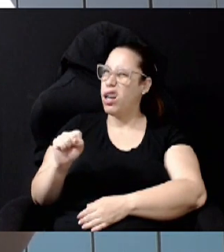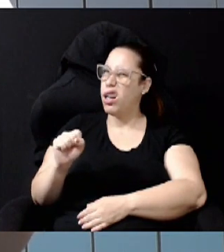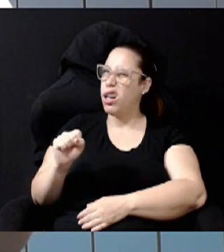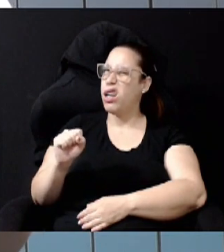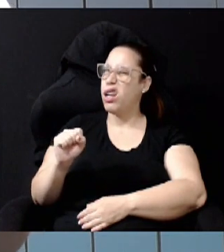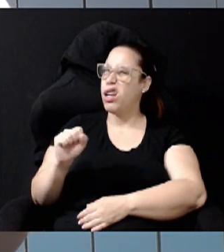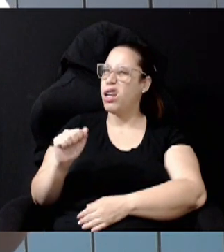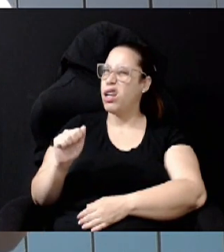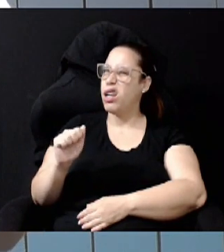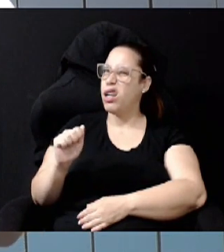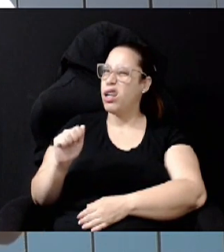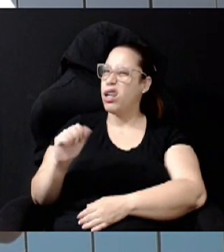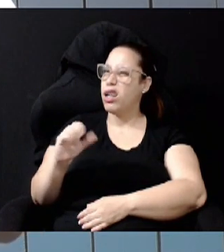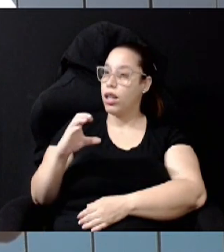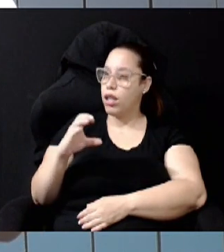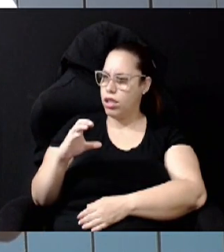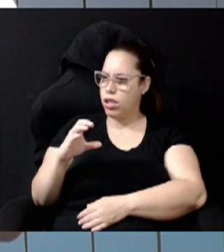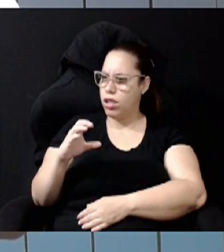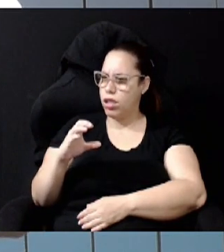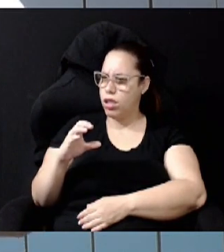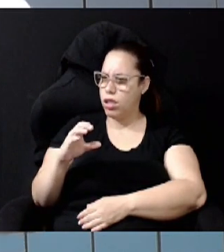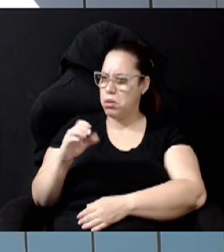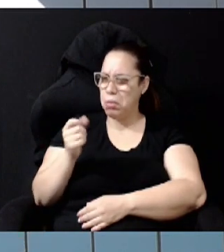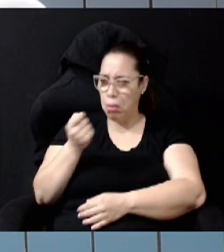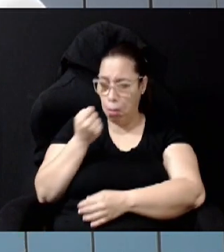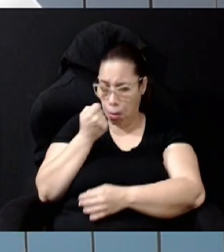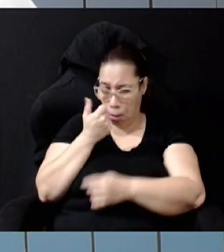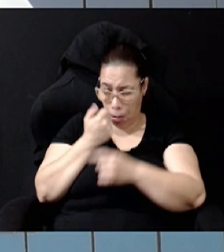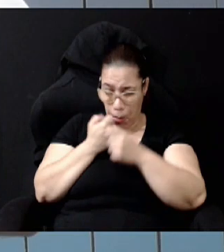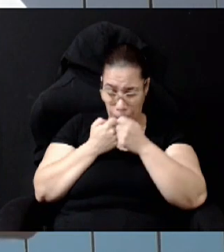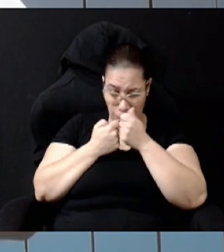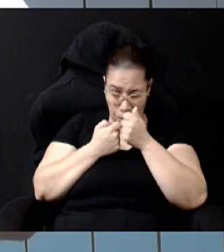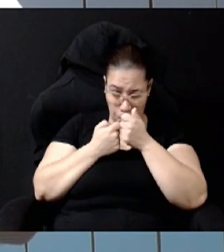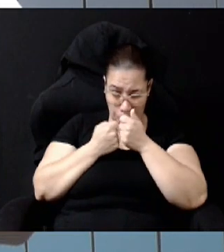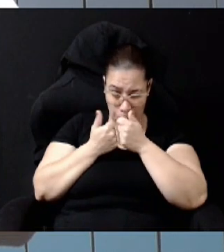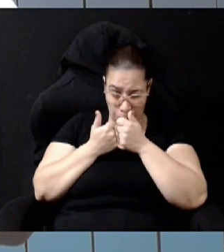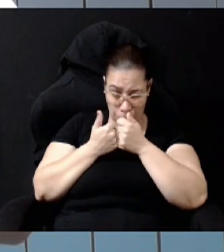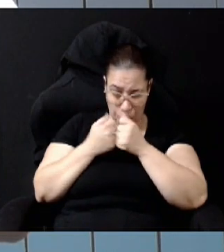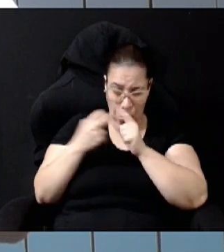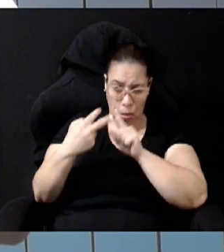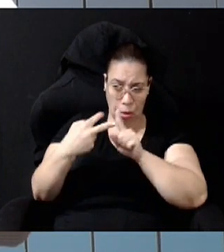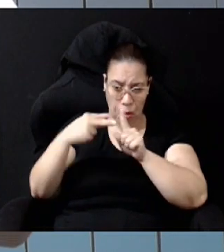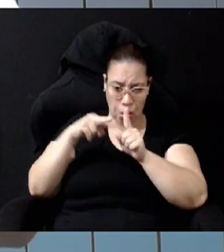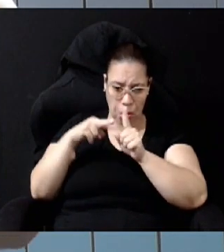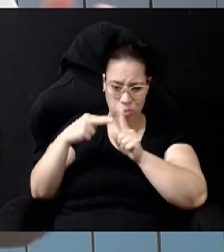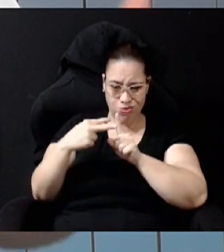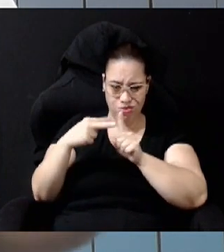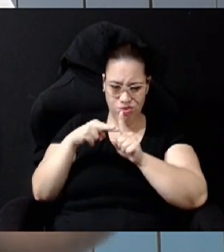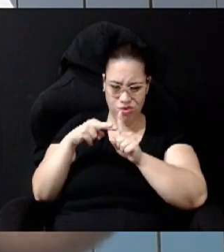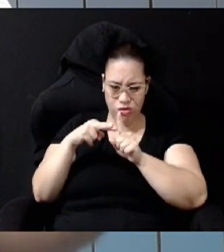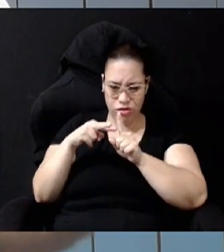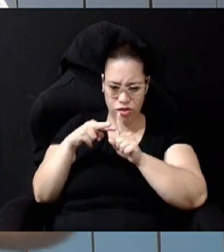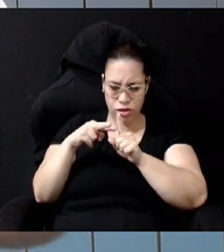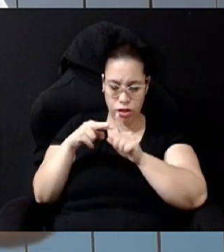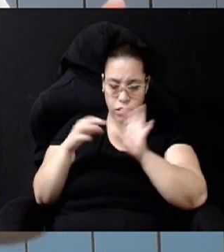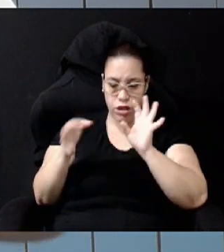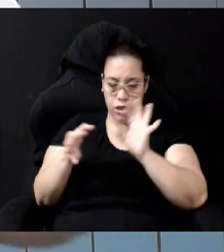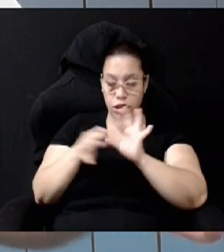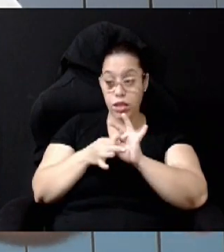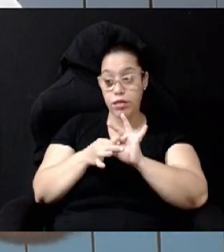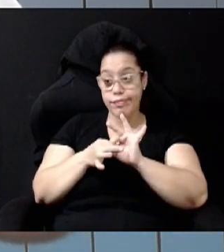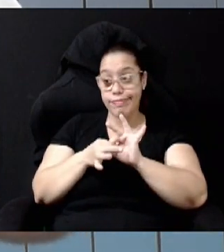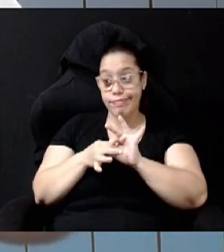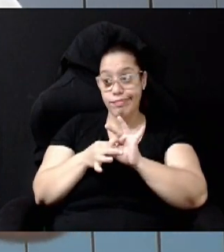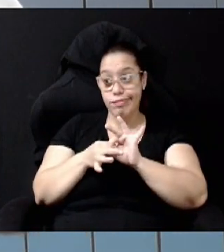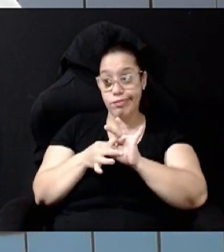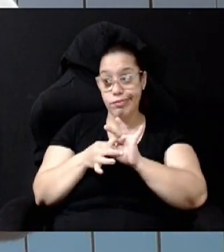vejo assim ações ainda pequenas, né, do ponto de vista desta intersetorialidade, talvez a espera